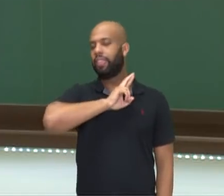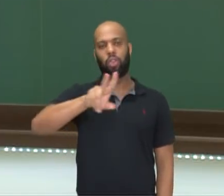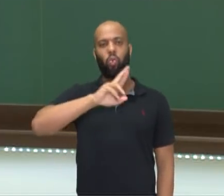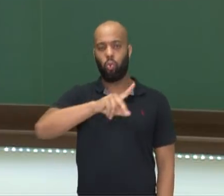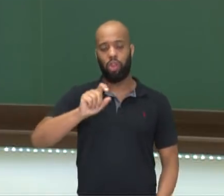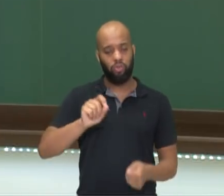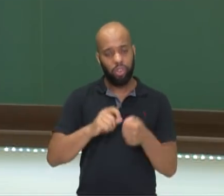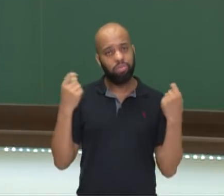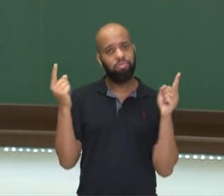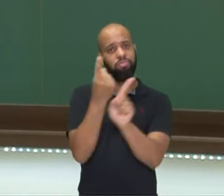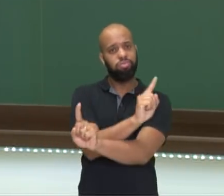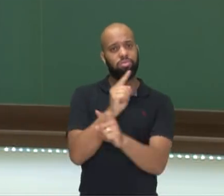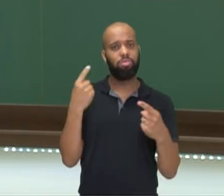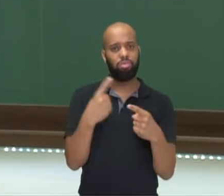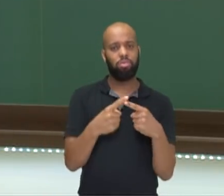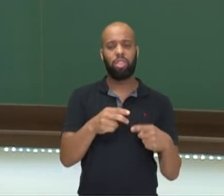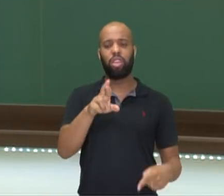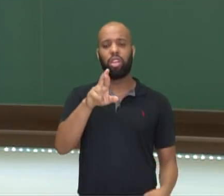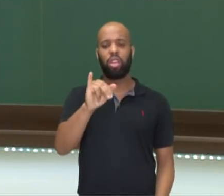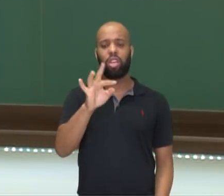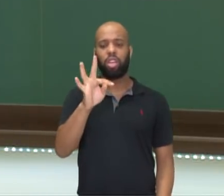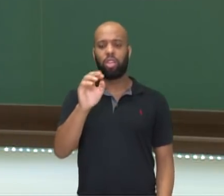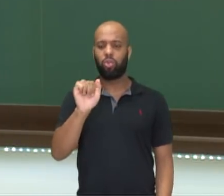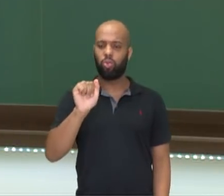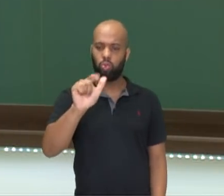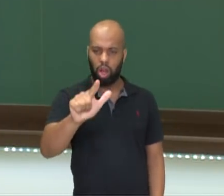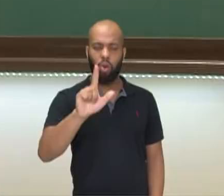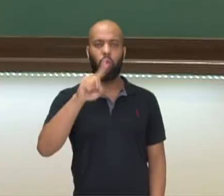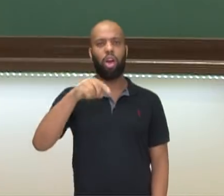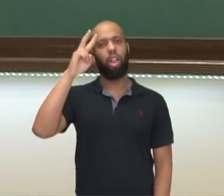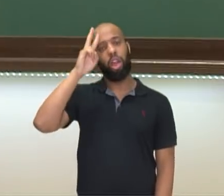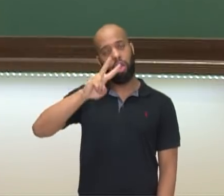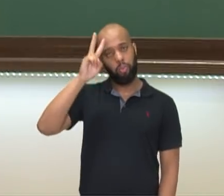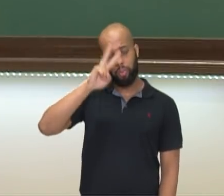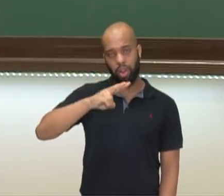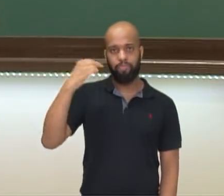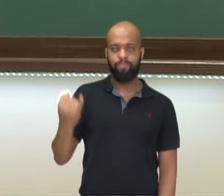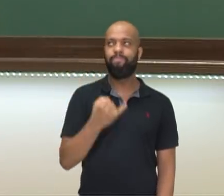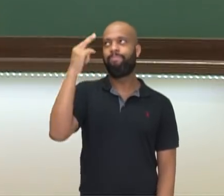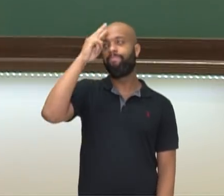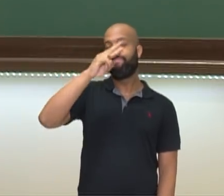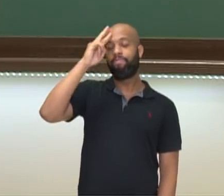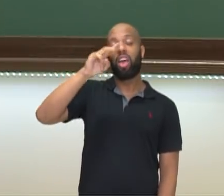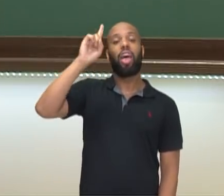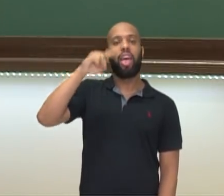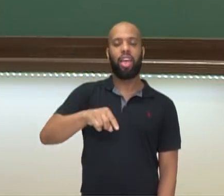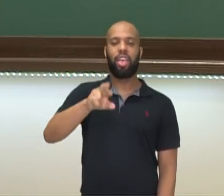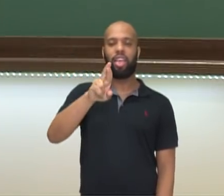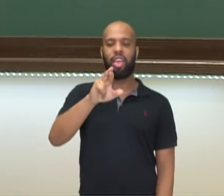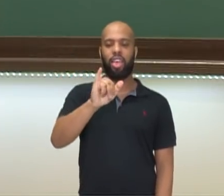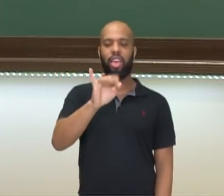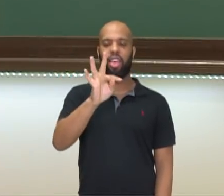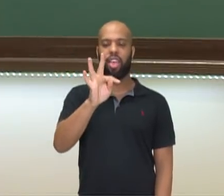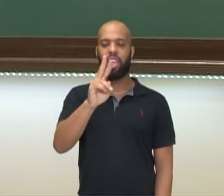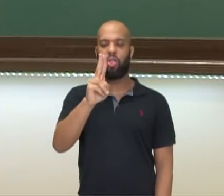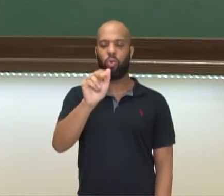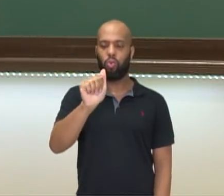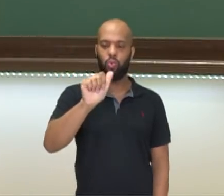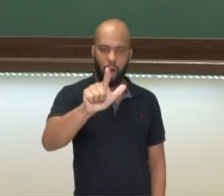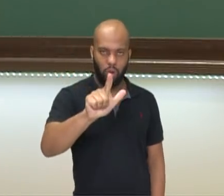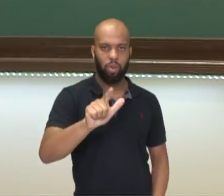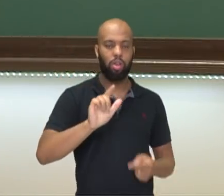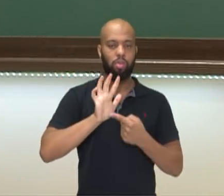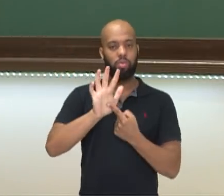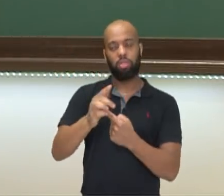pelo contrário, o ritual é uma rememoração. O ritual, a gente relembra o passado, uma ação, um acontecimento do